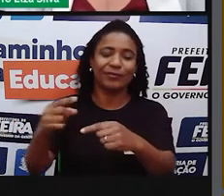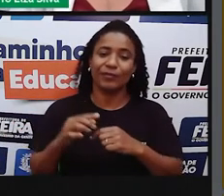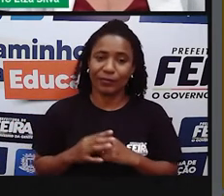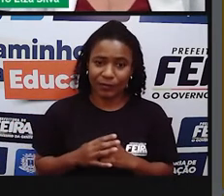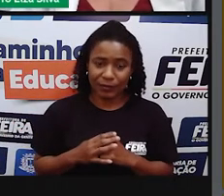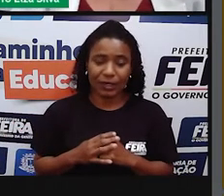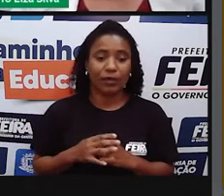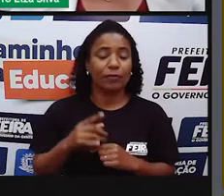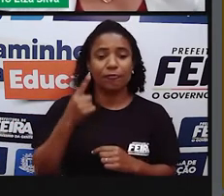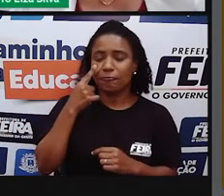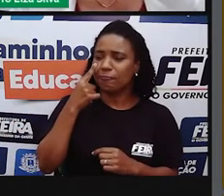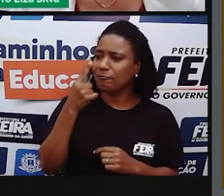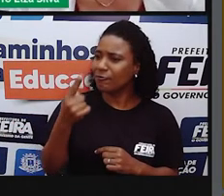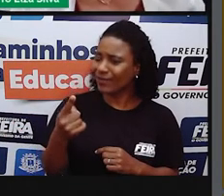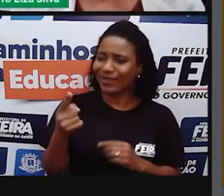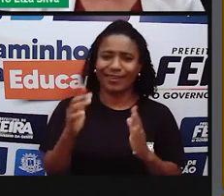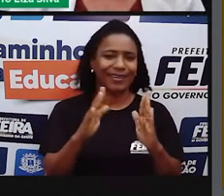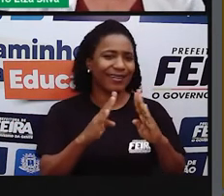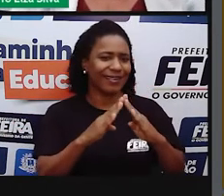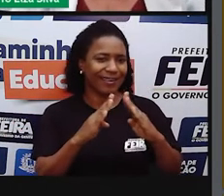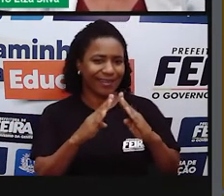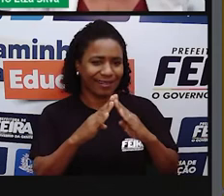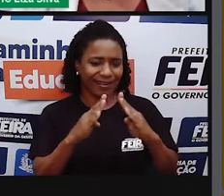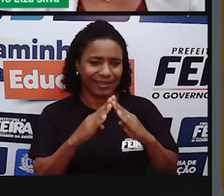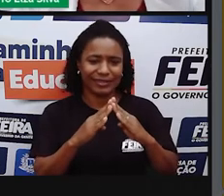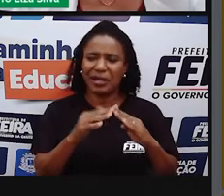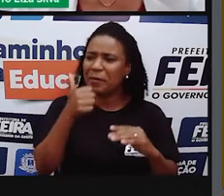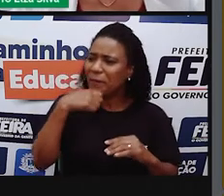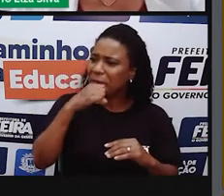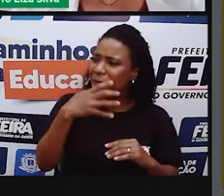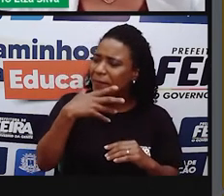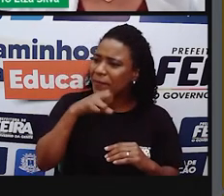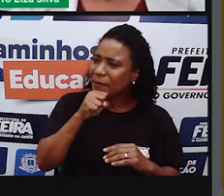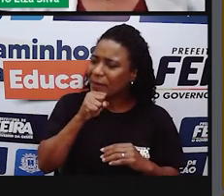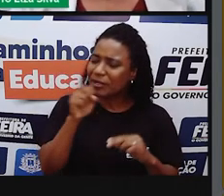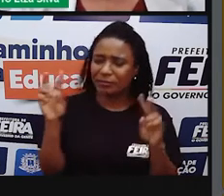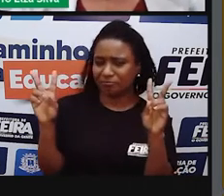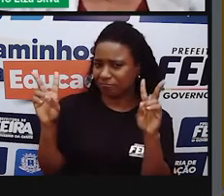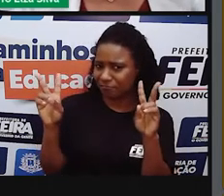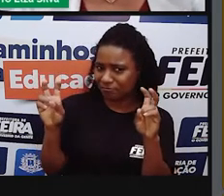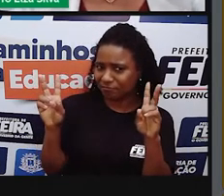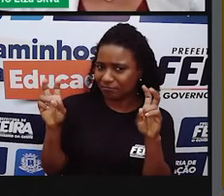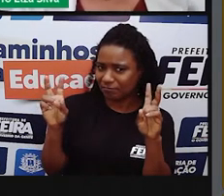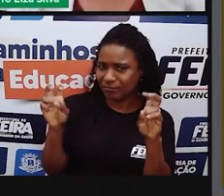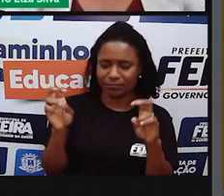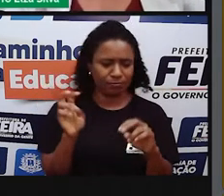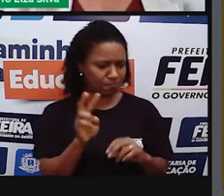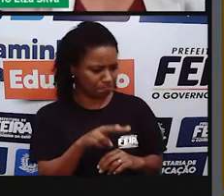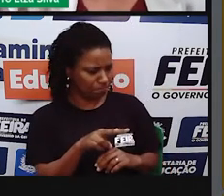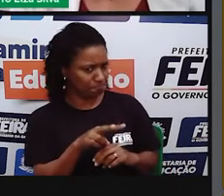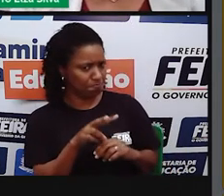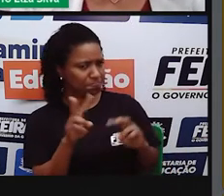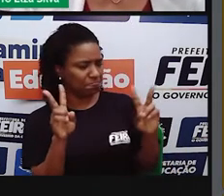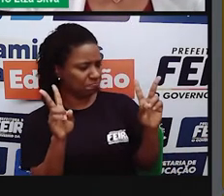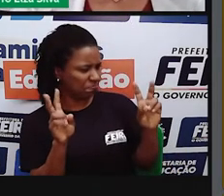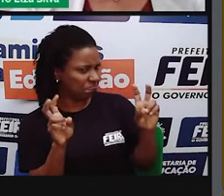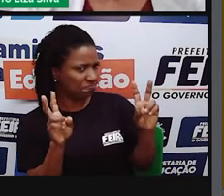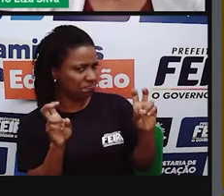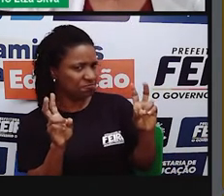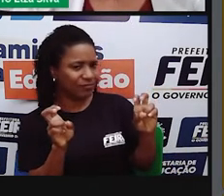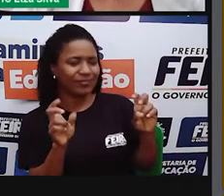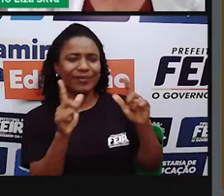a gente ouve um provérbio em casa, falado pelos nossos pais, muito provavelmente, eles já ouviram